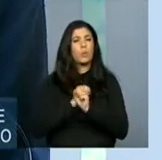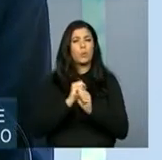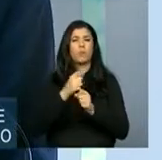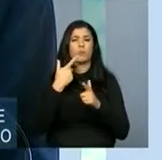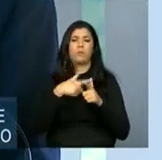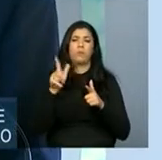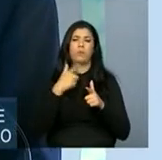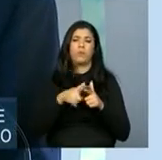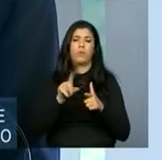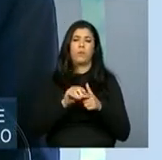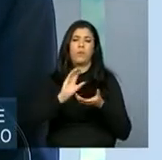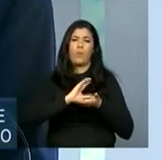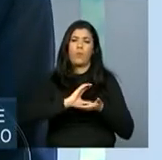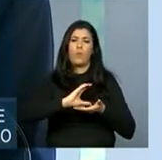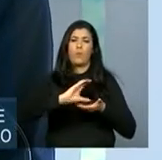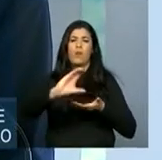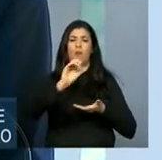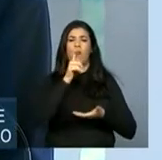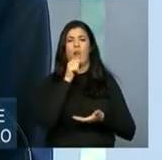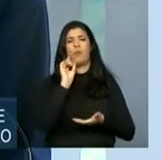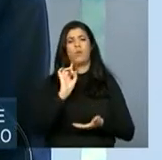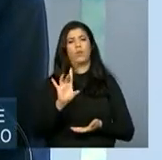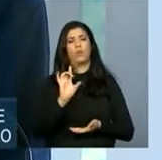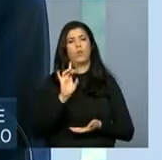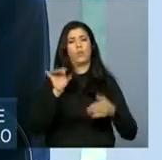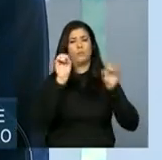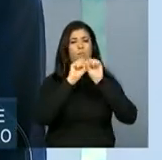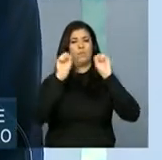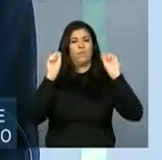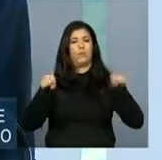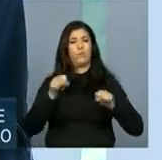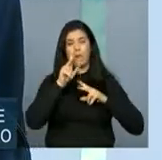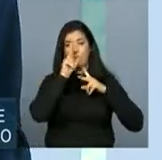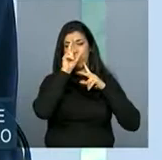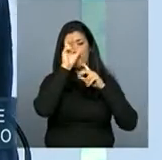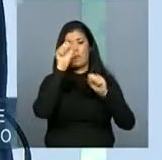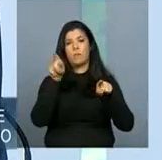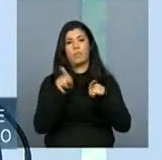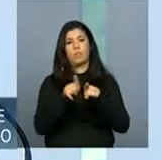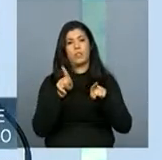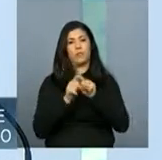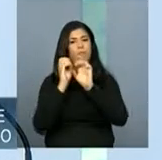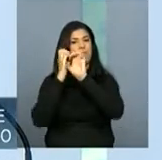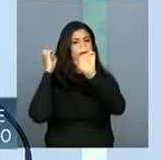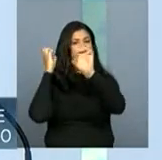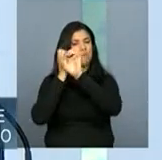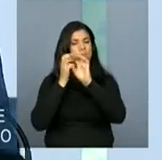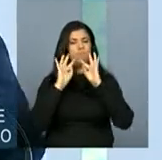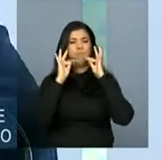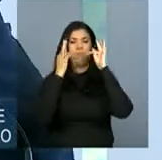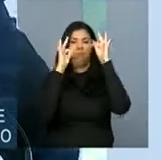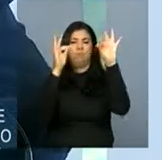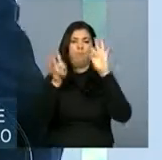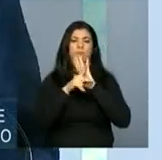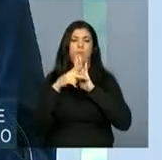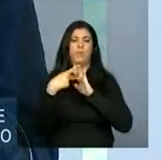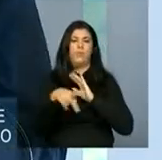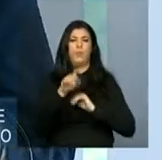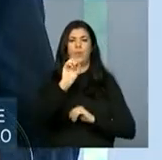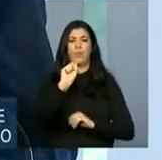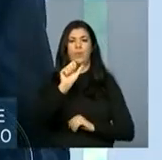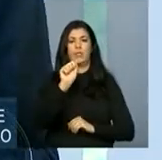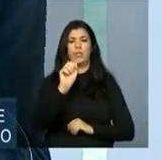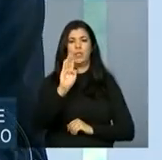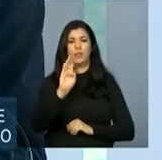século só com um sistema uma força e a engenharia tecnologia que a Sabesp tem